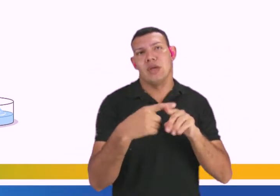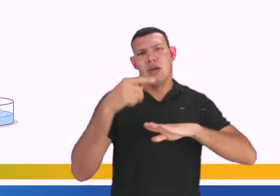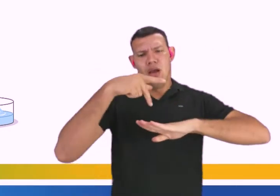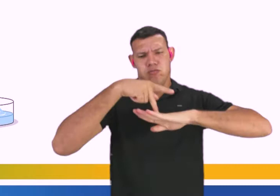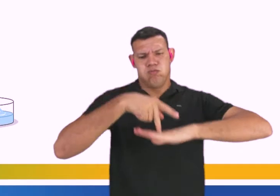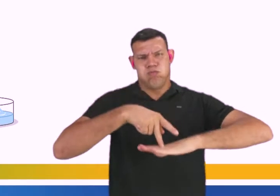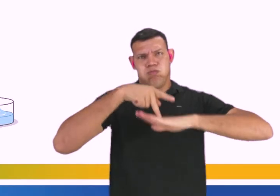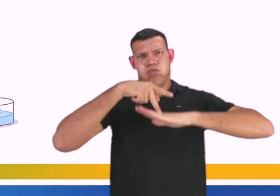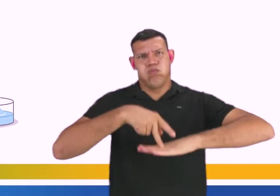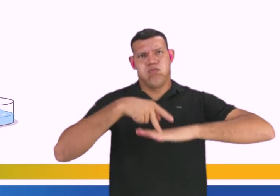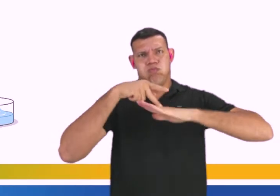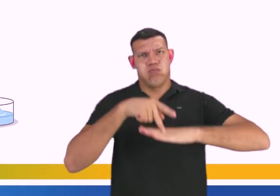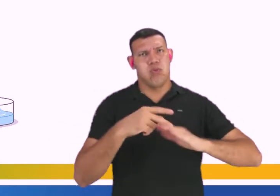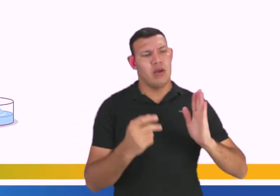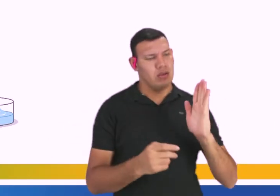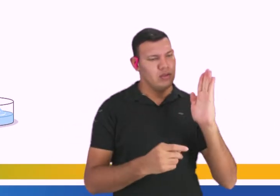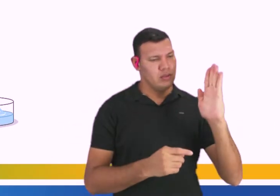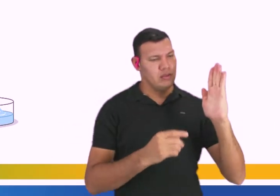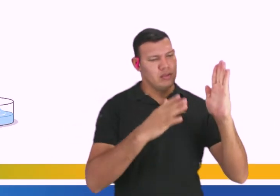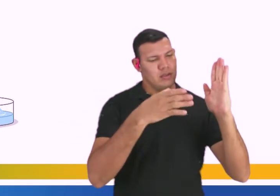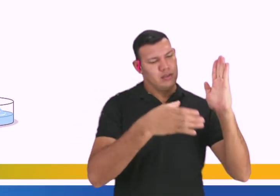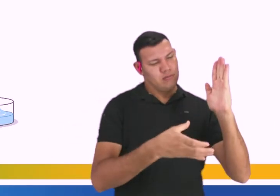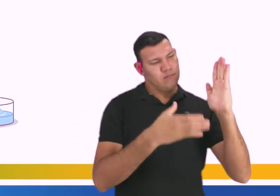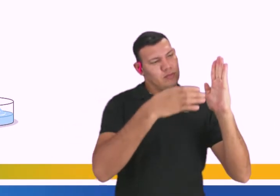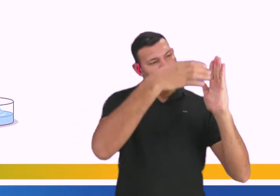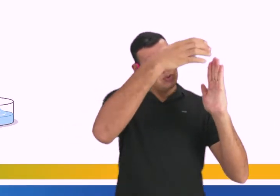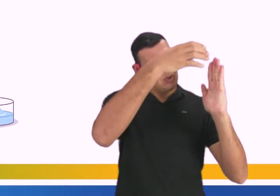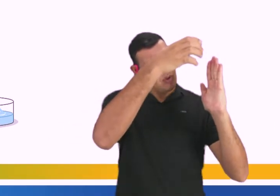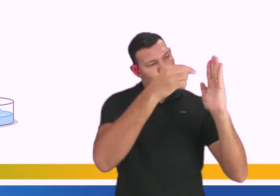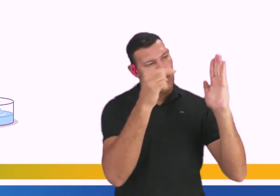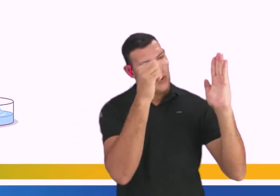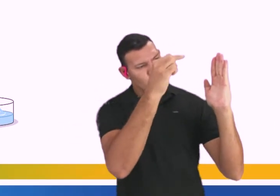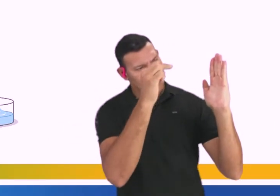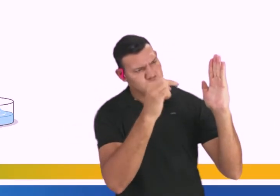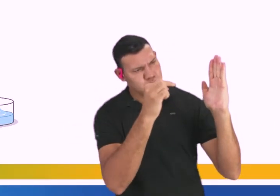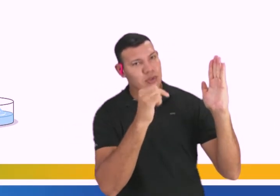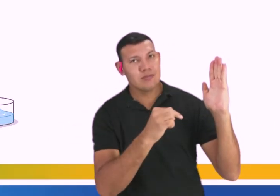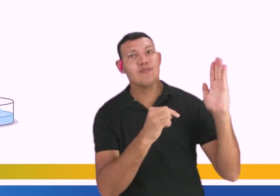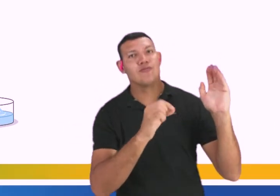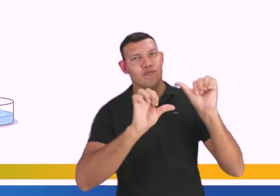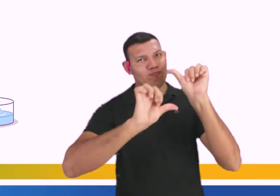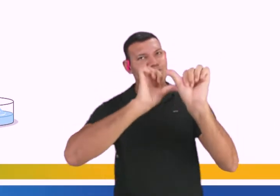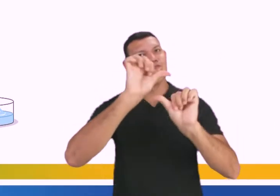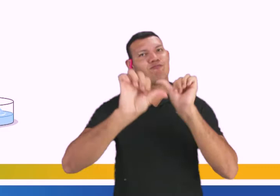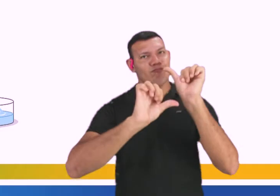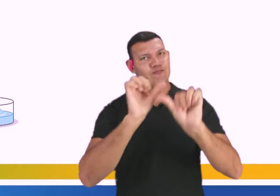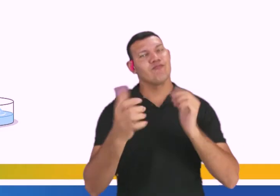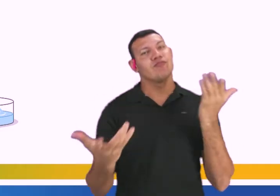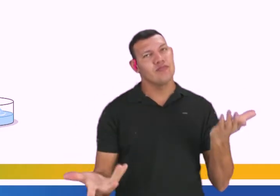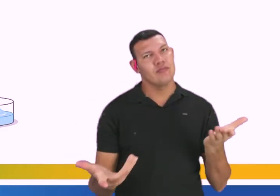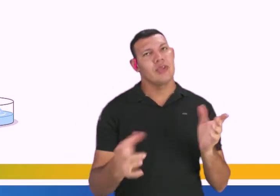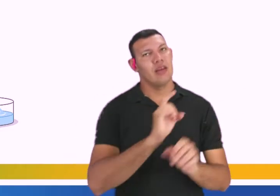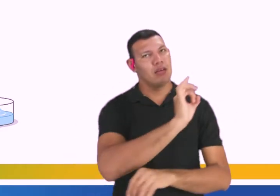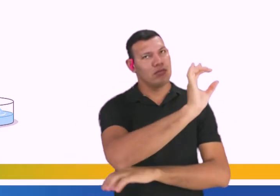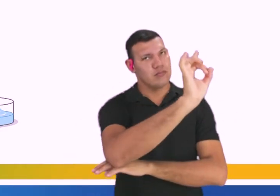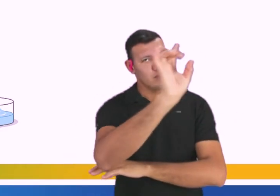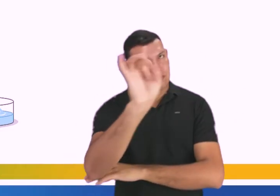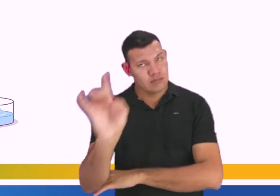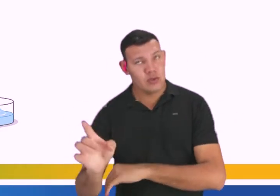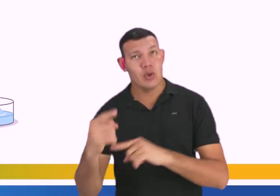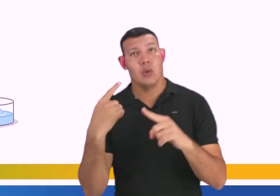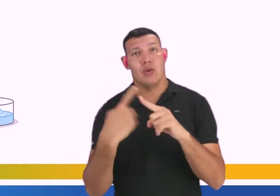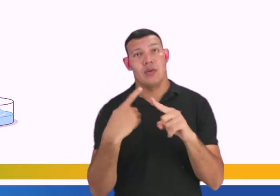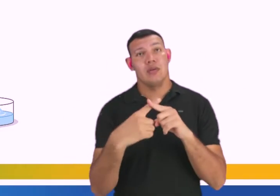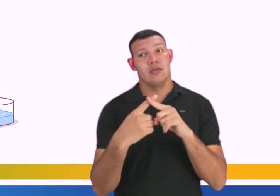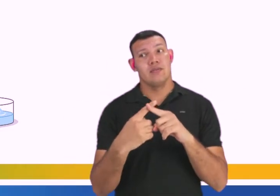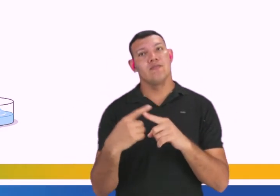pressão que atua no orifício ou na área do orifício, a pressão de saída, ela muda em cada um dos orifícios. E ela vai mudar justamente por